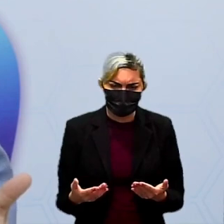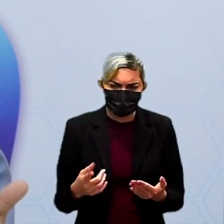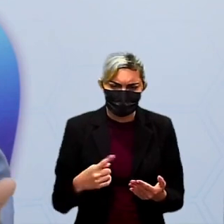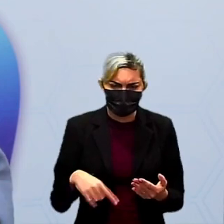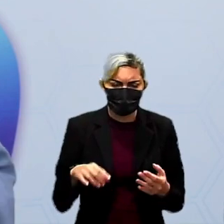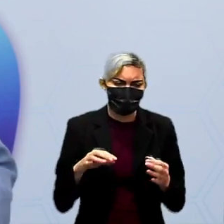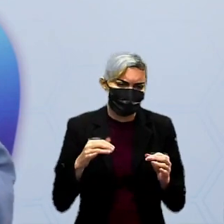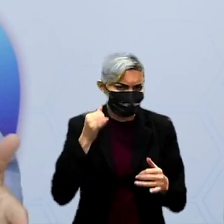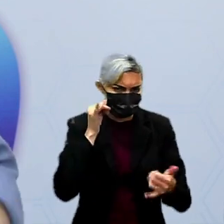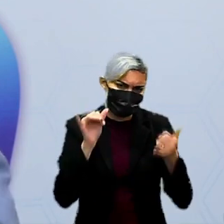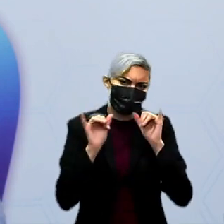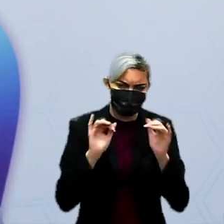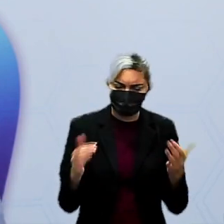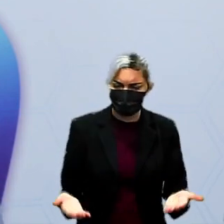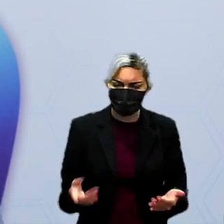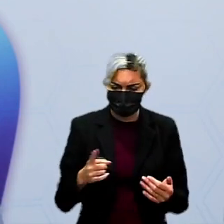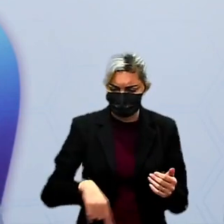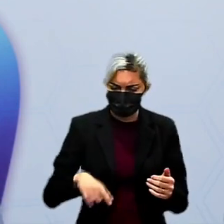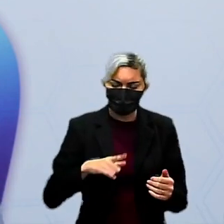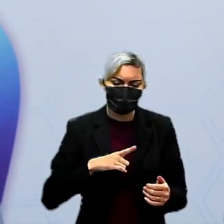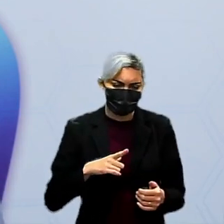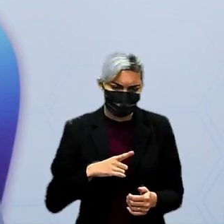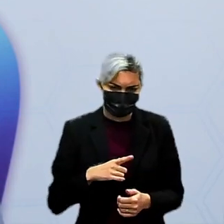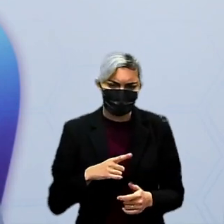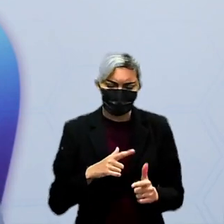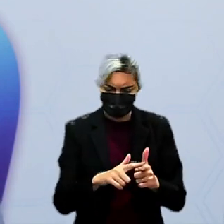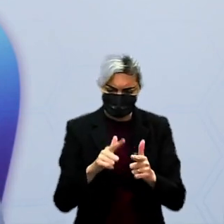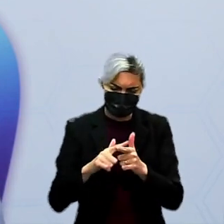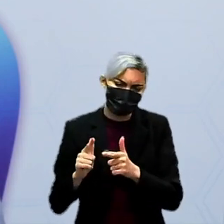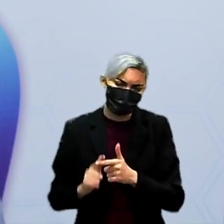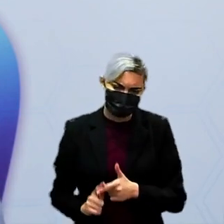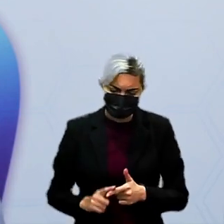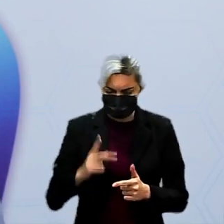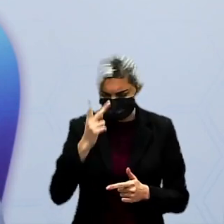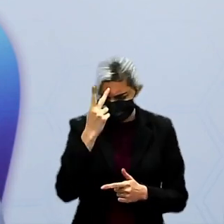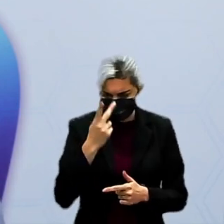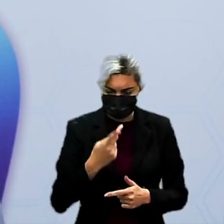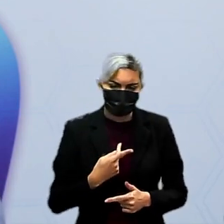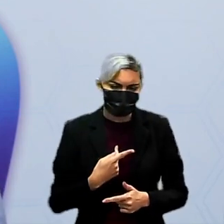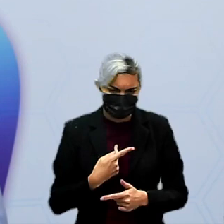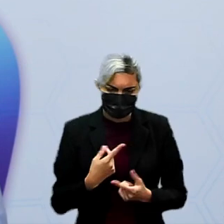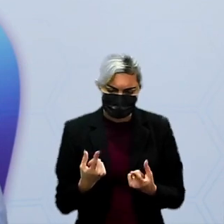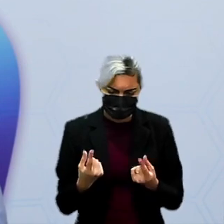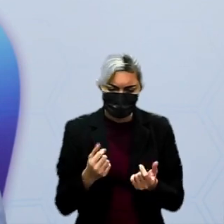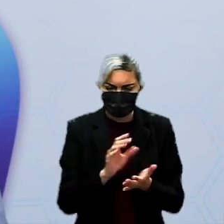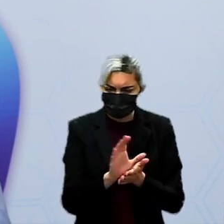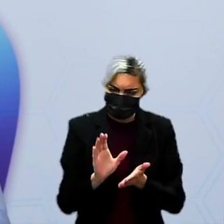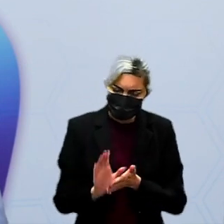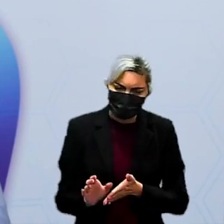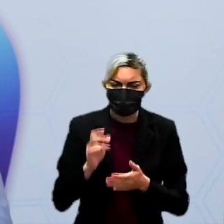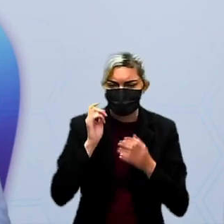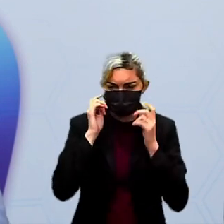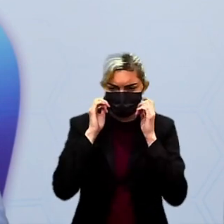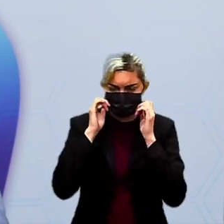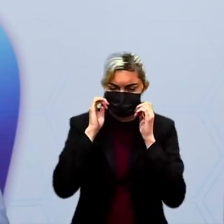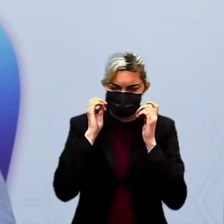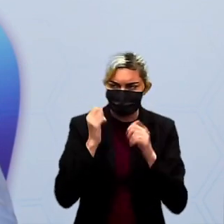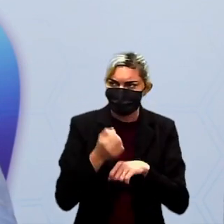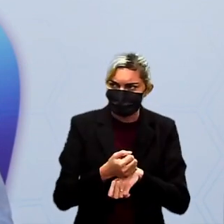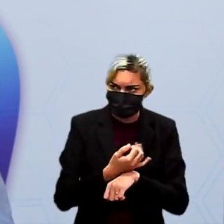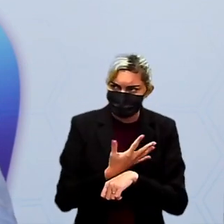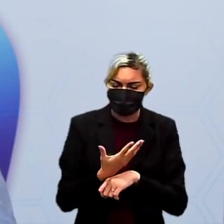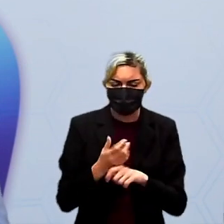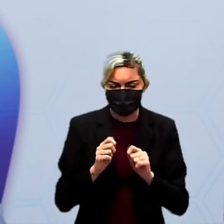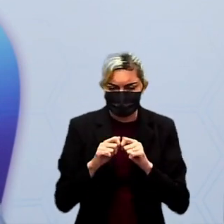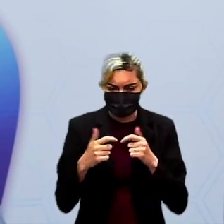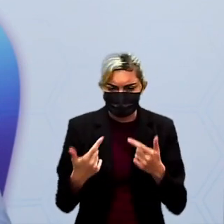nem inevitavelmente, nós temos problemas de ordem pessoal, financeiro, né, emocional, claro,